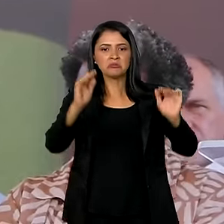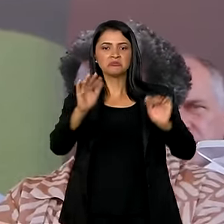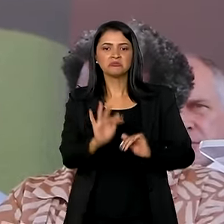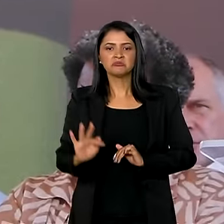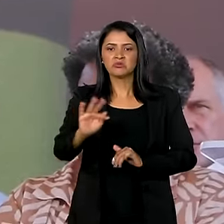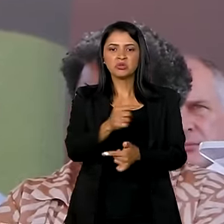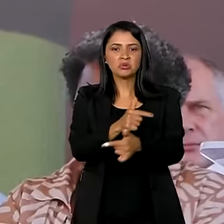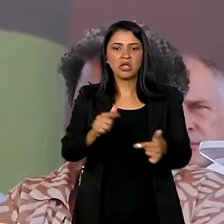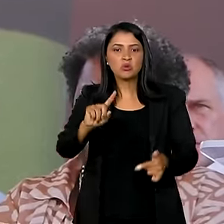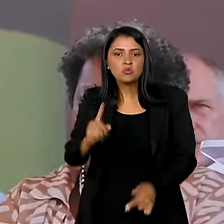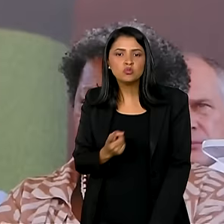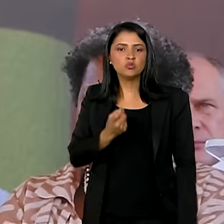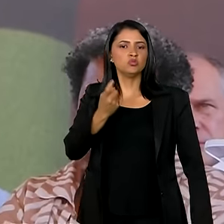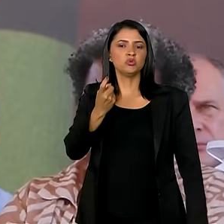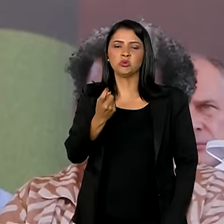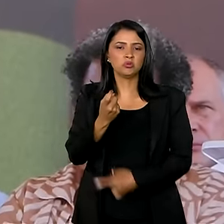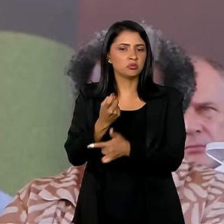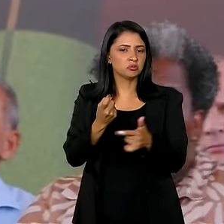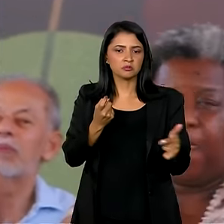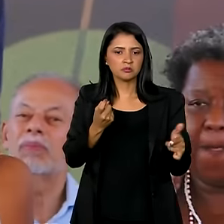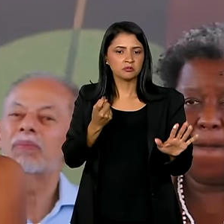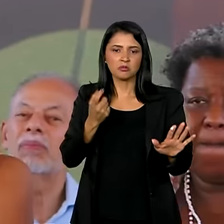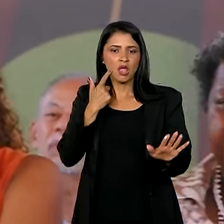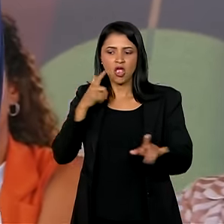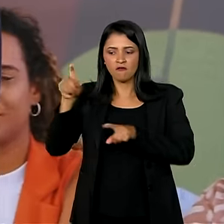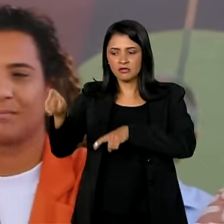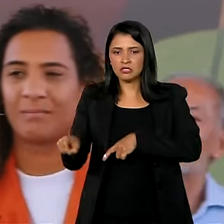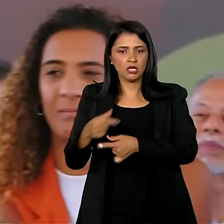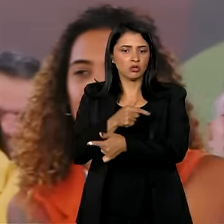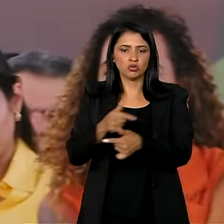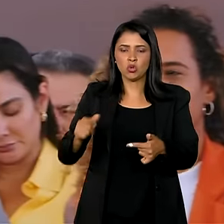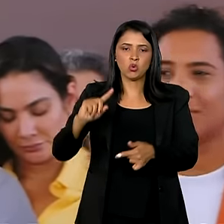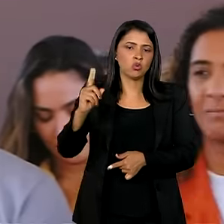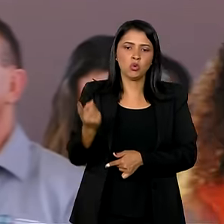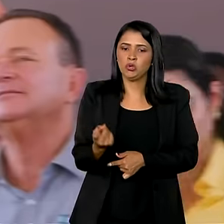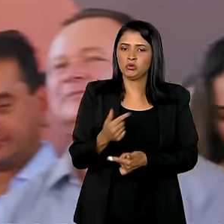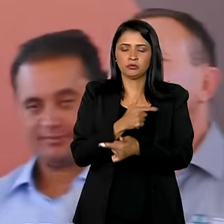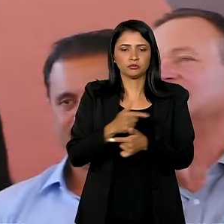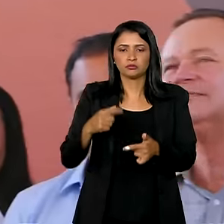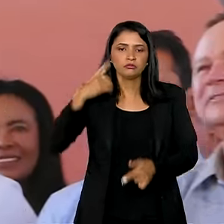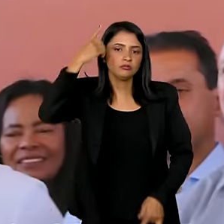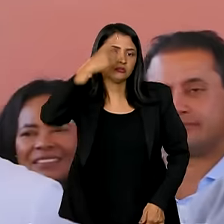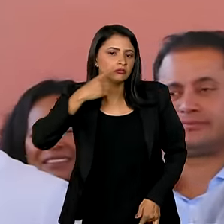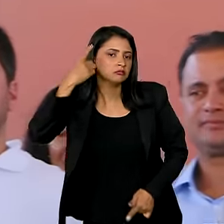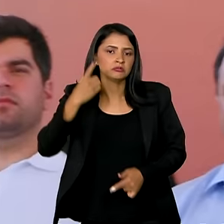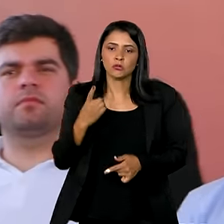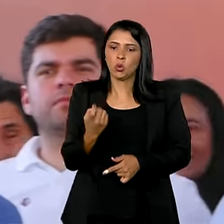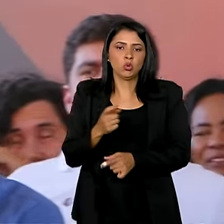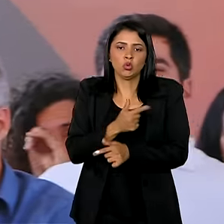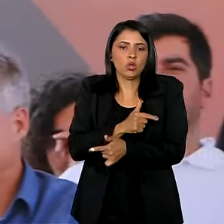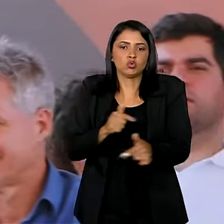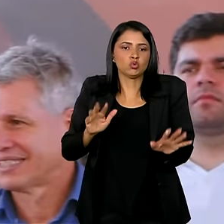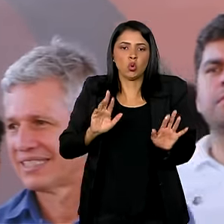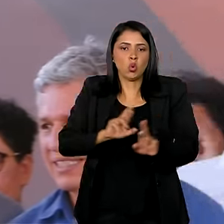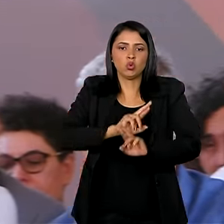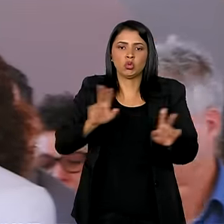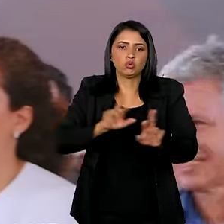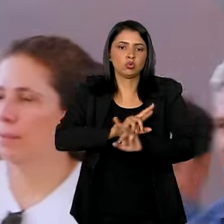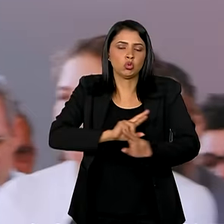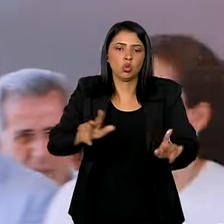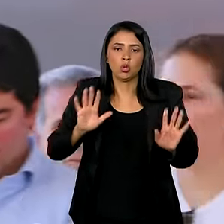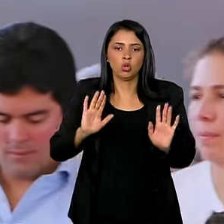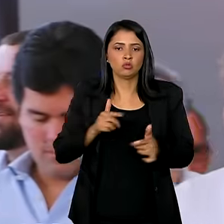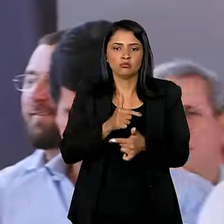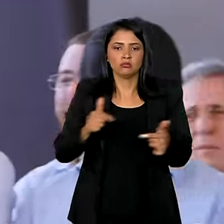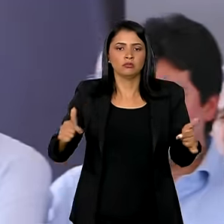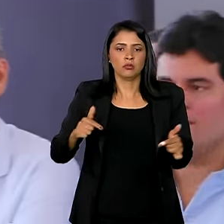único. Sou o único que não sou fazendeiro, sou o único que não sou advogado, sou o único que não sou